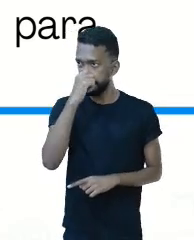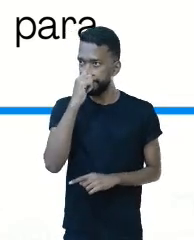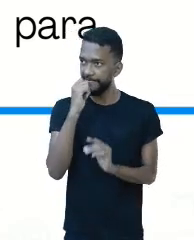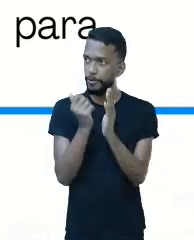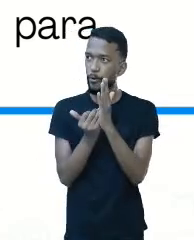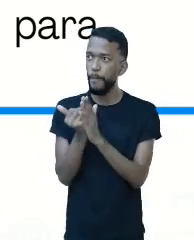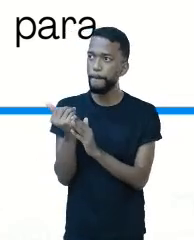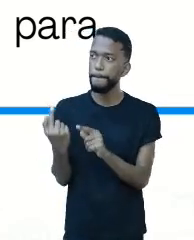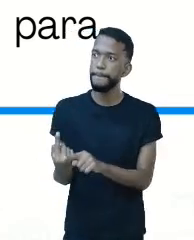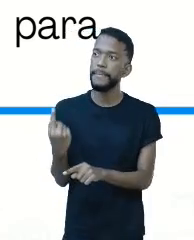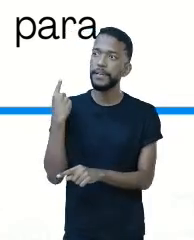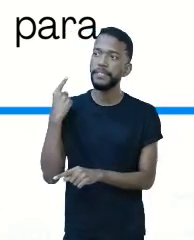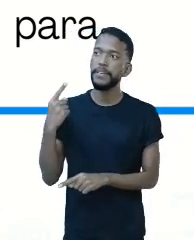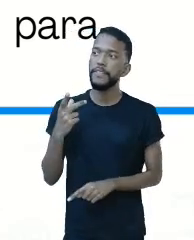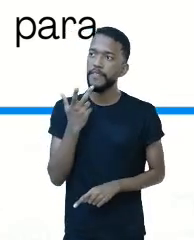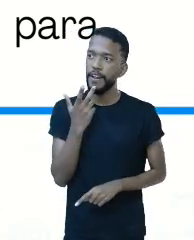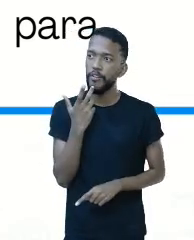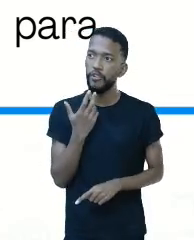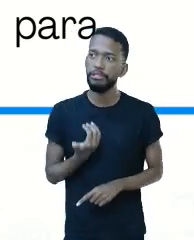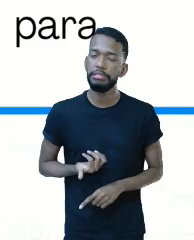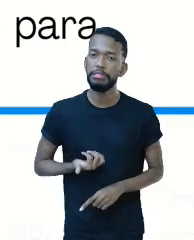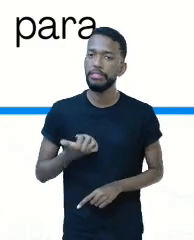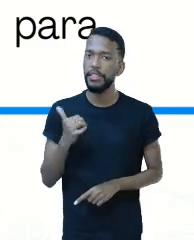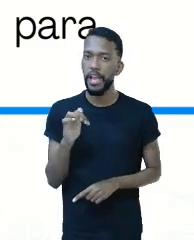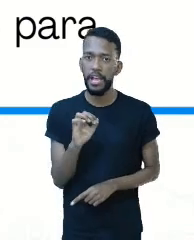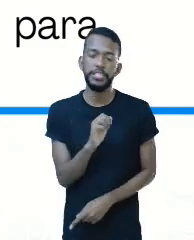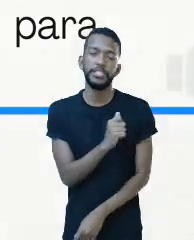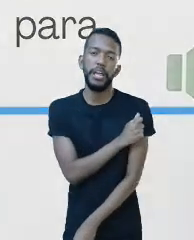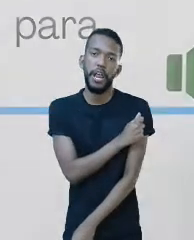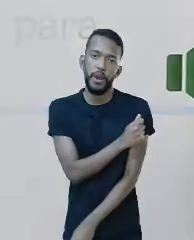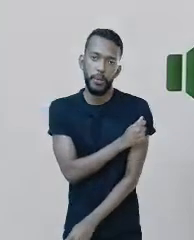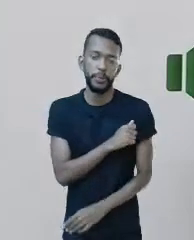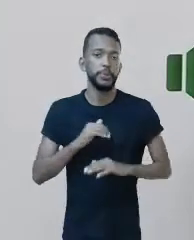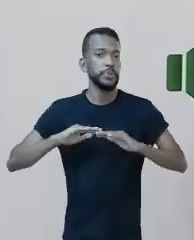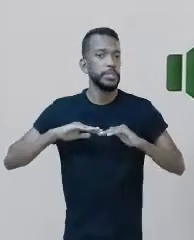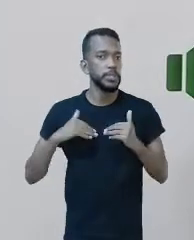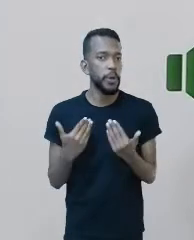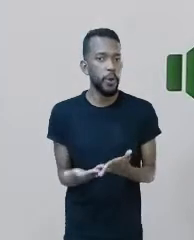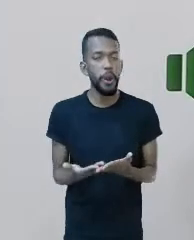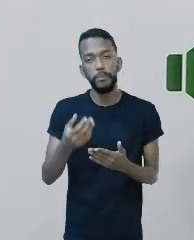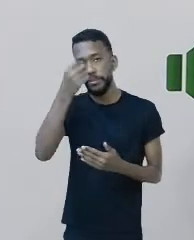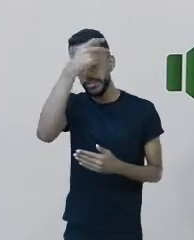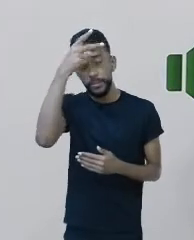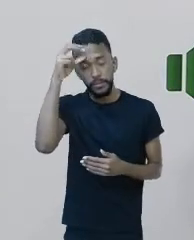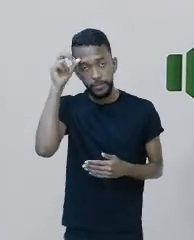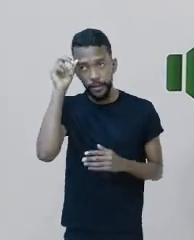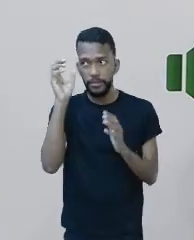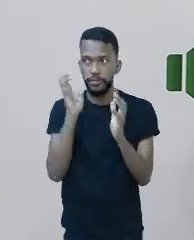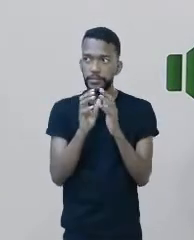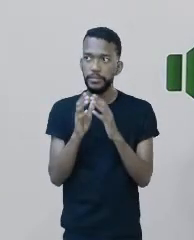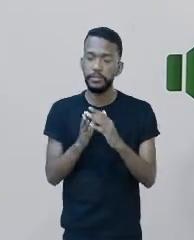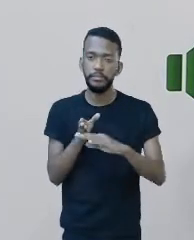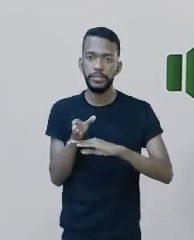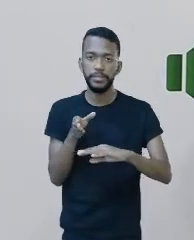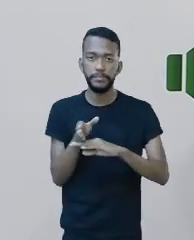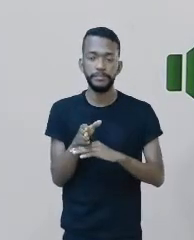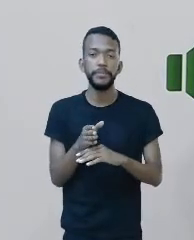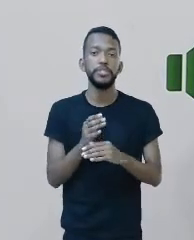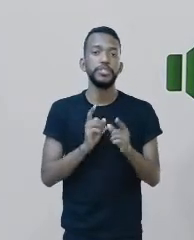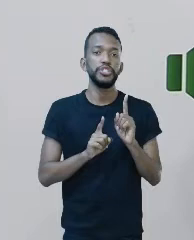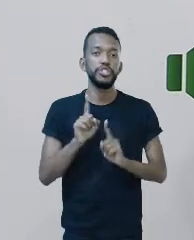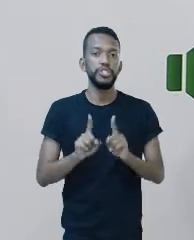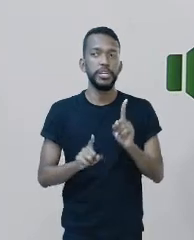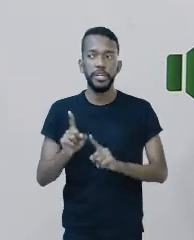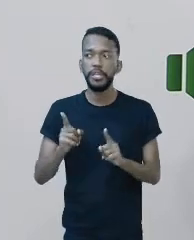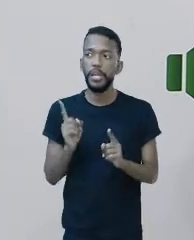lá em cima. 10 alunos de uma escola municipal do Recife participaram de uma gincana,